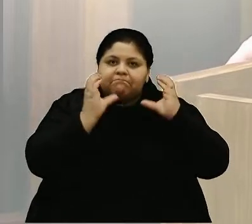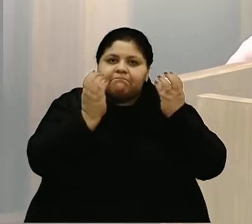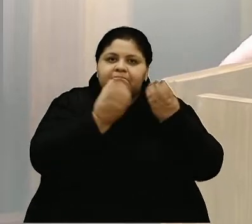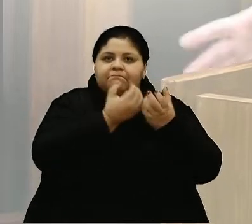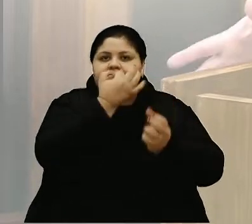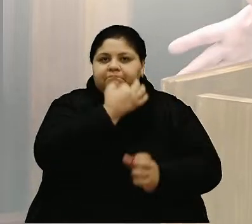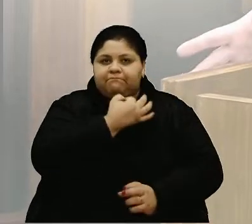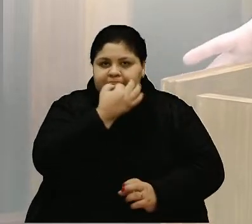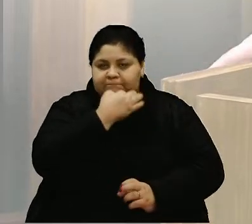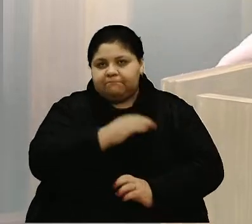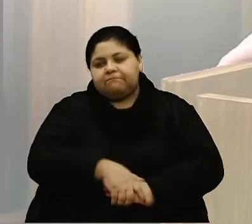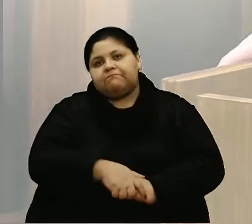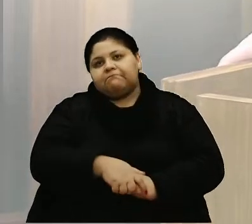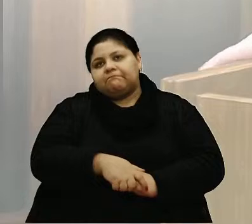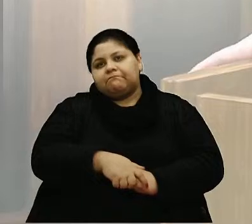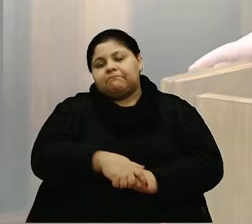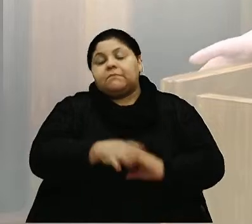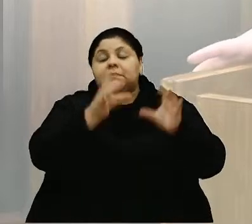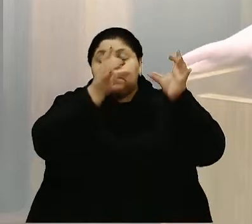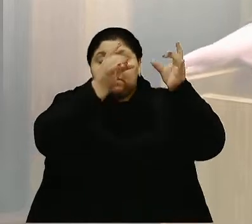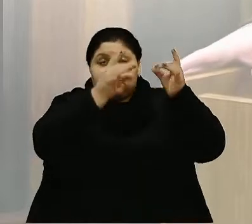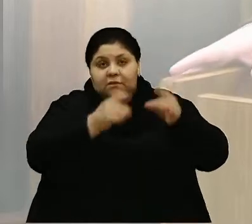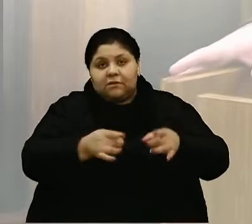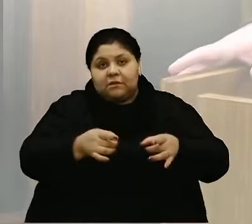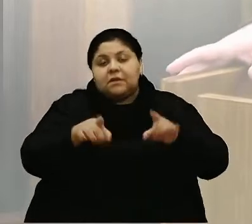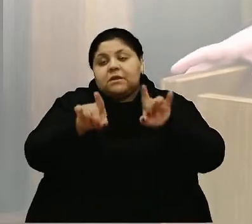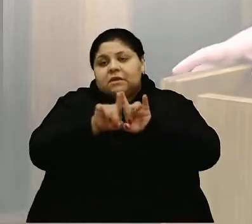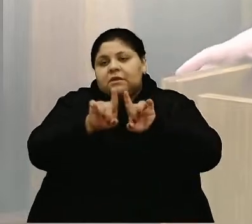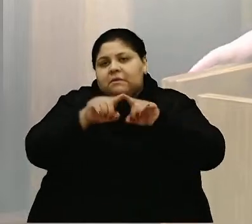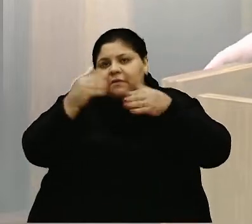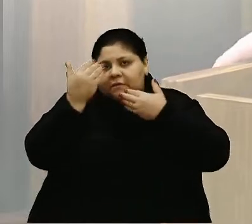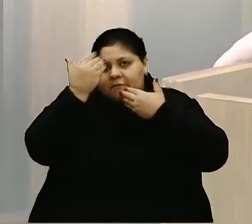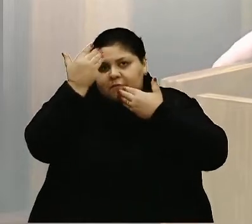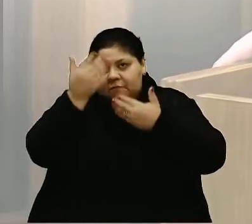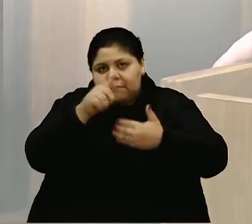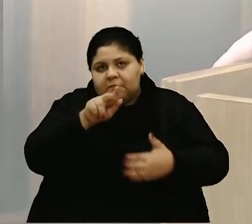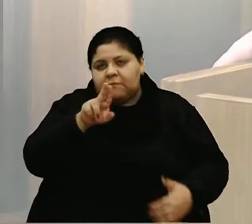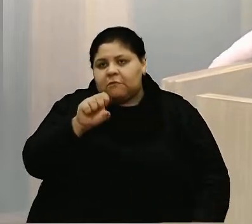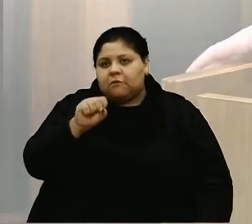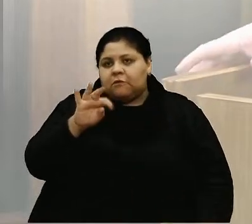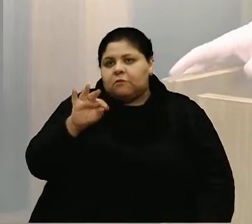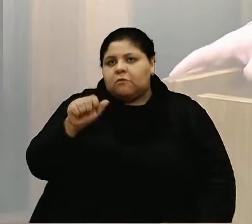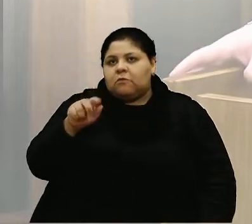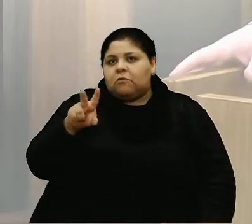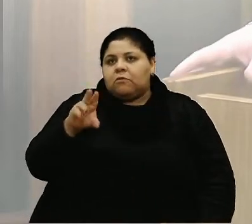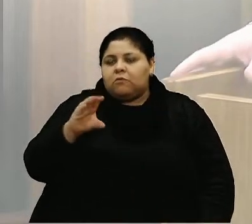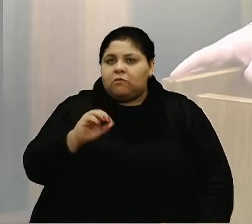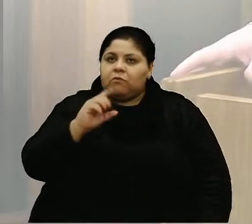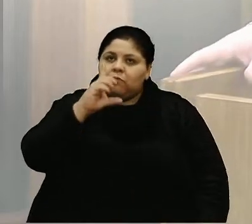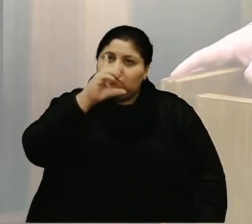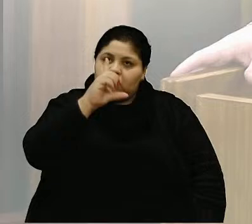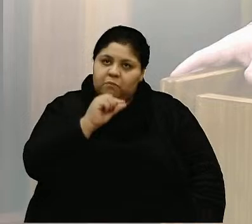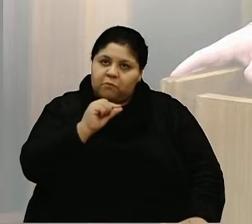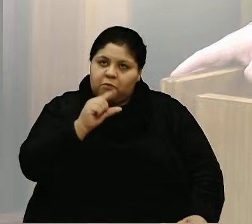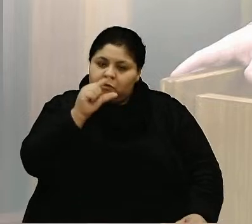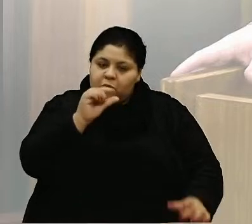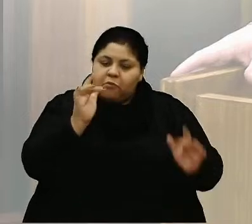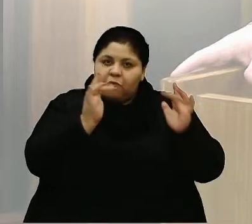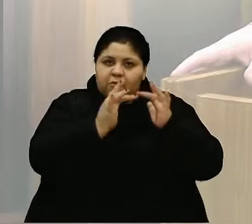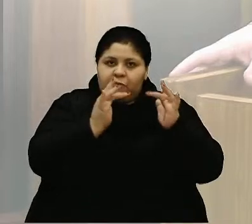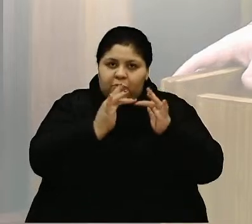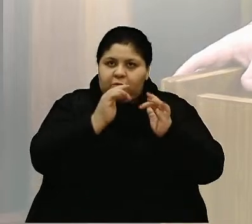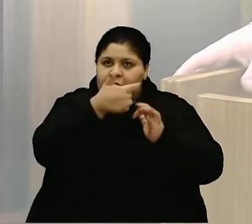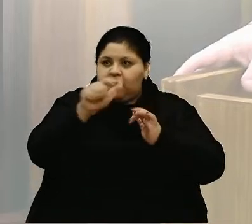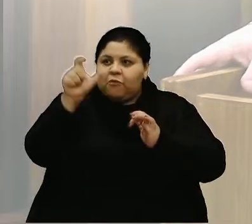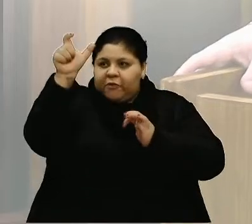caxiense. Dito isso, em especial, além de agradecer o Gustavo, que eu tenho um pouco menos de contato do que as pessoas que